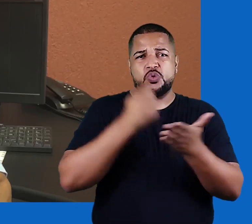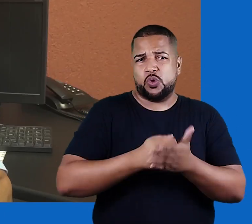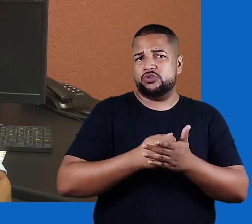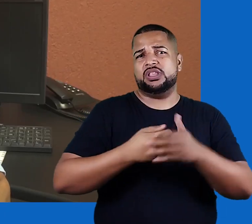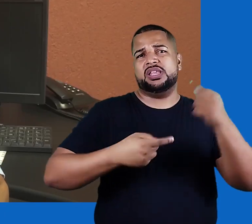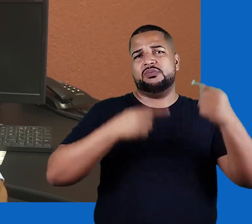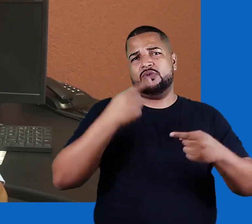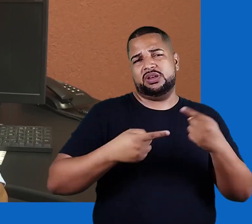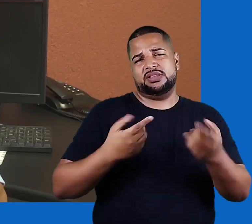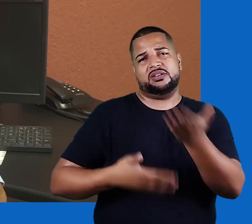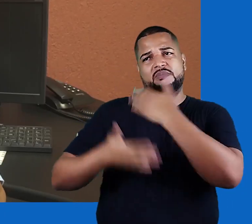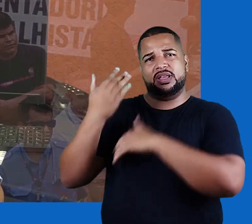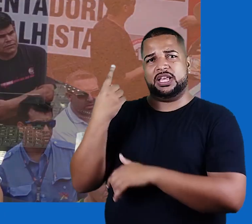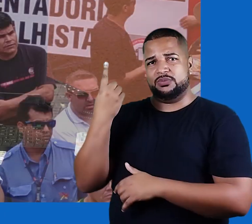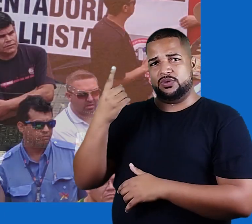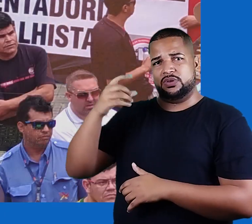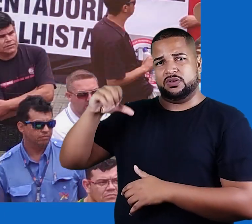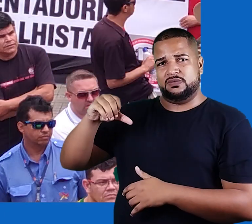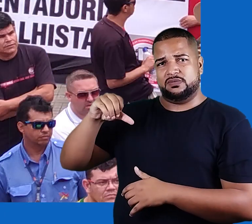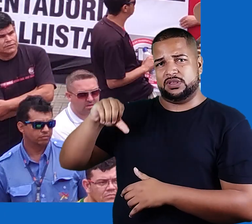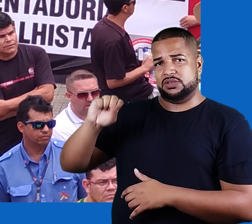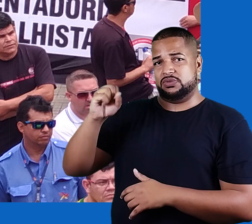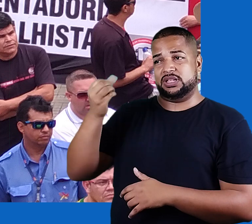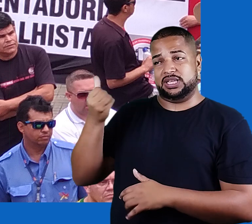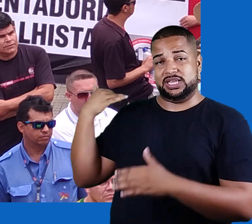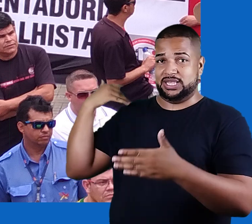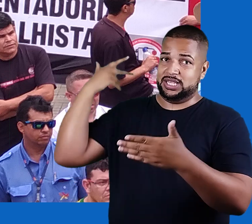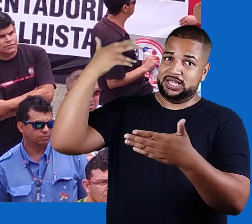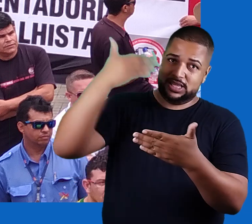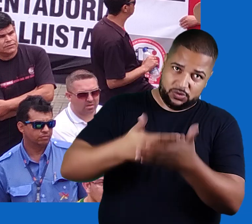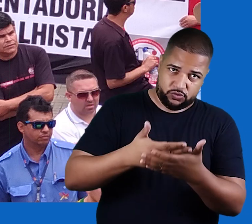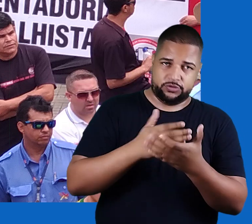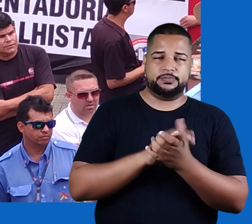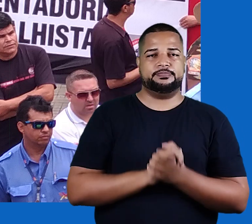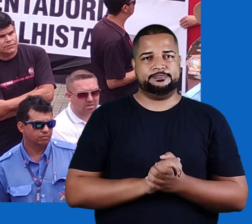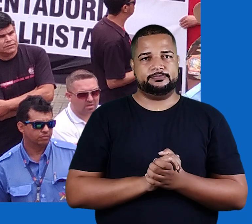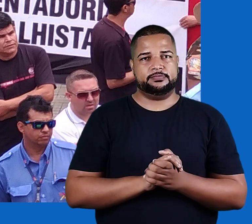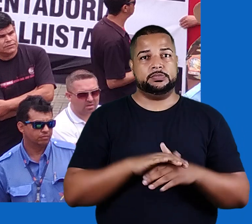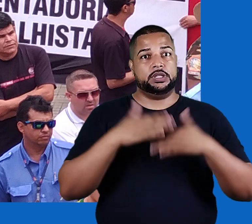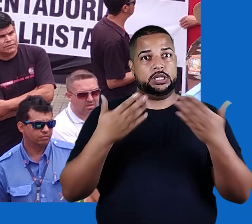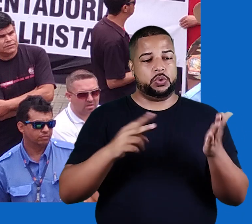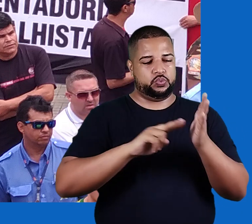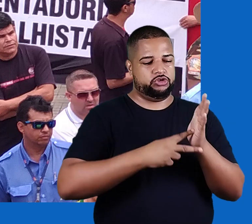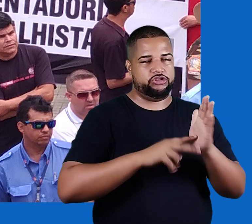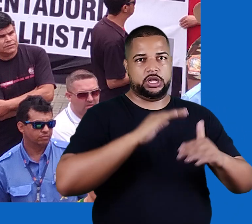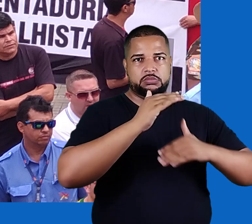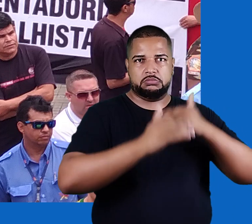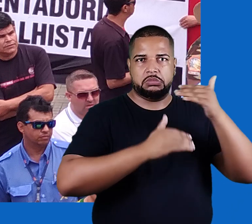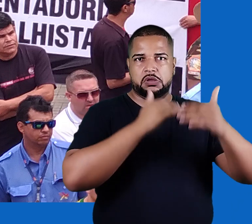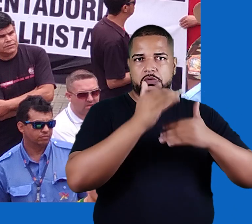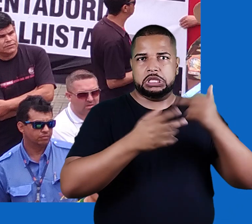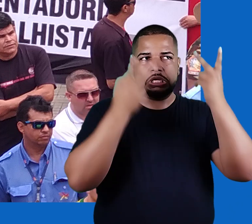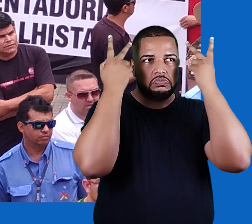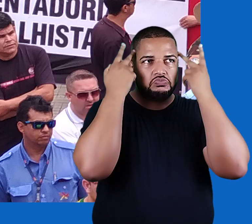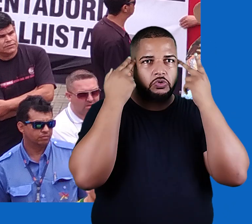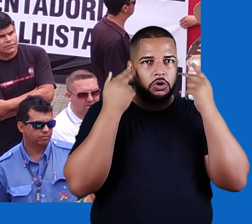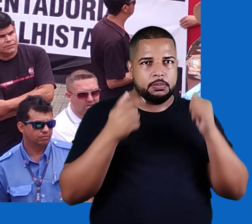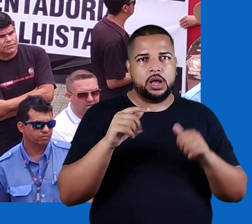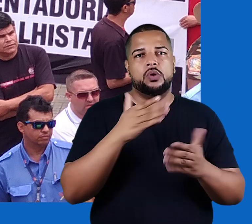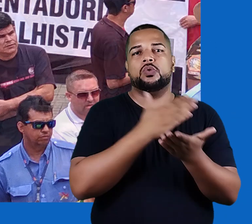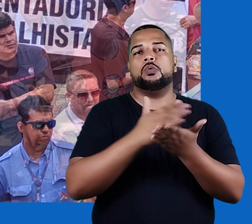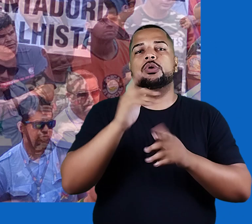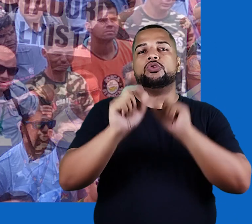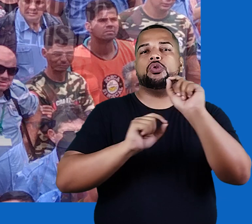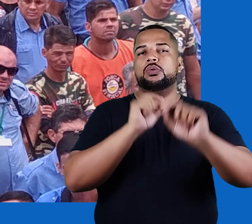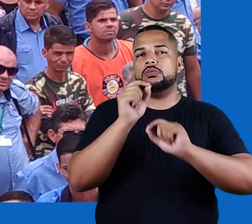desde 1986. A partir dessa evolução natural, o sindicato encontrou oportunidade de